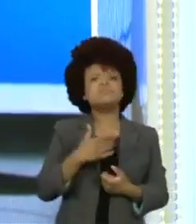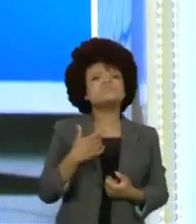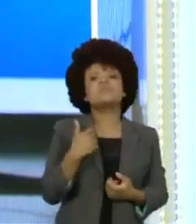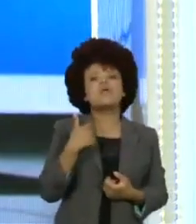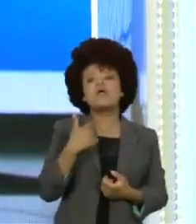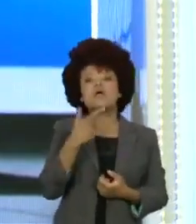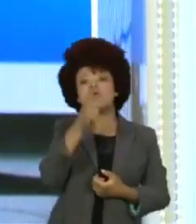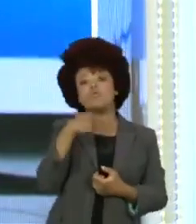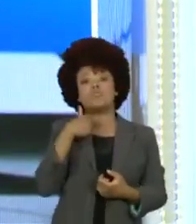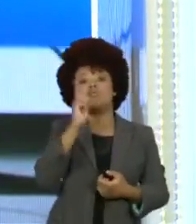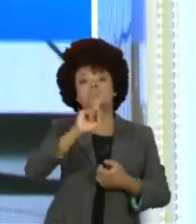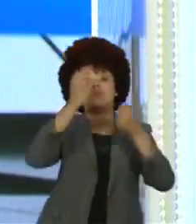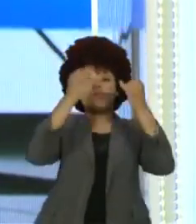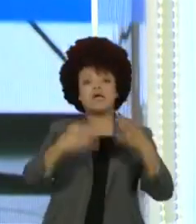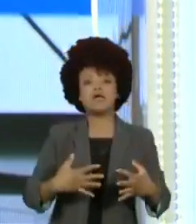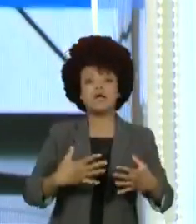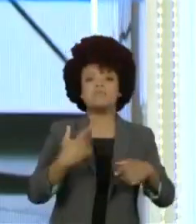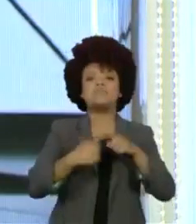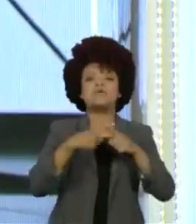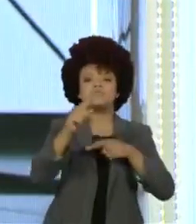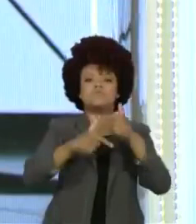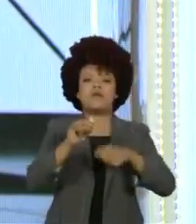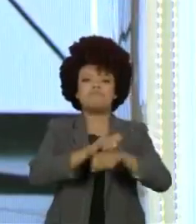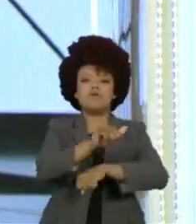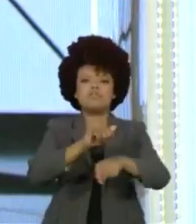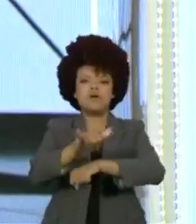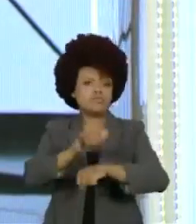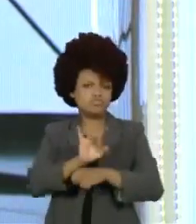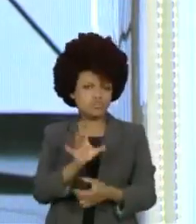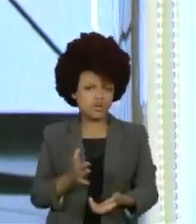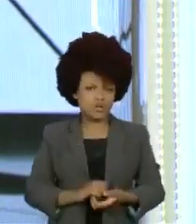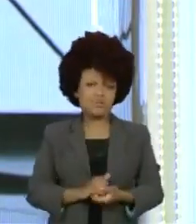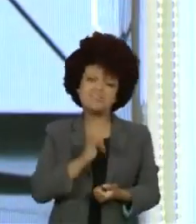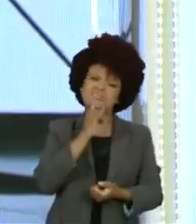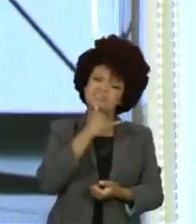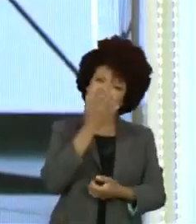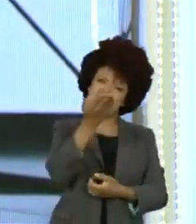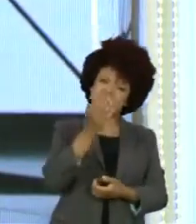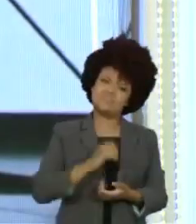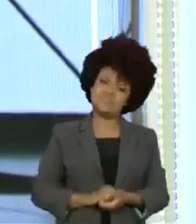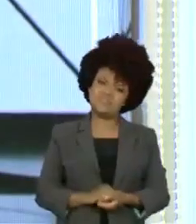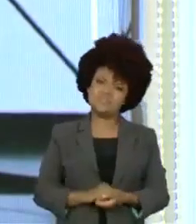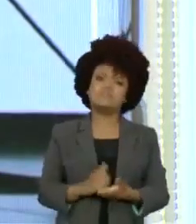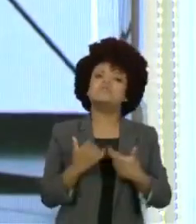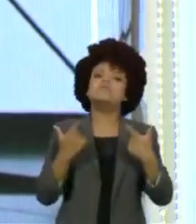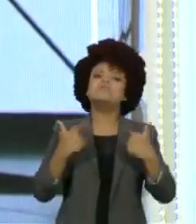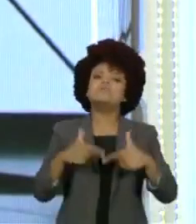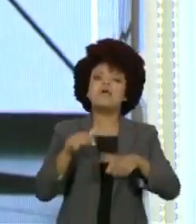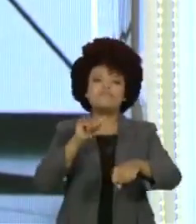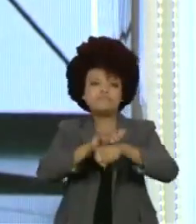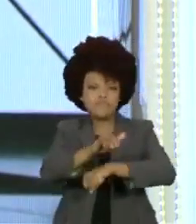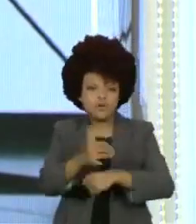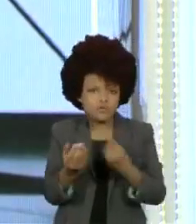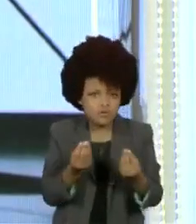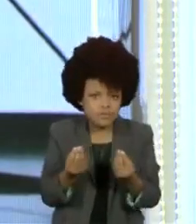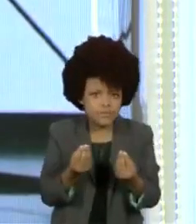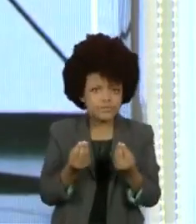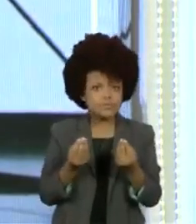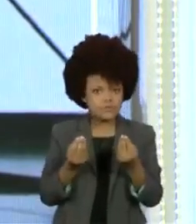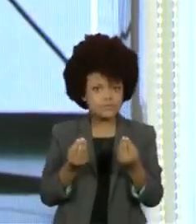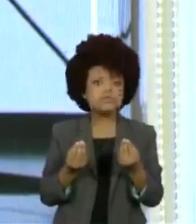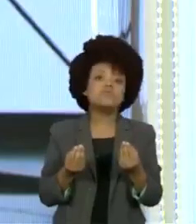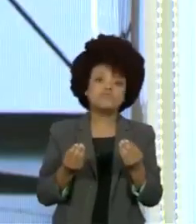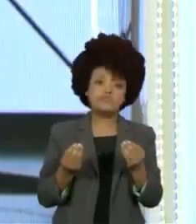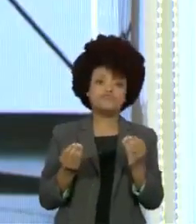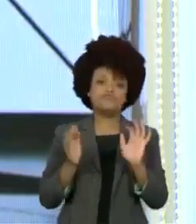última na última último debate infelizmente uma pessoa que falta que não cumpre com as suas obrigações e que